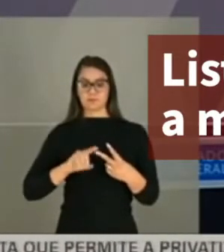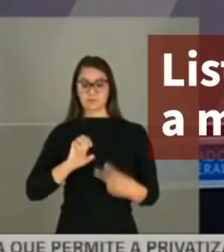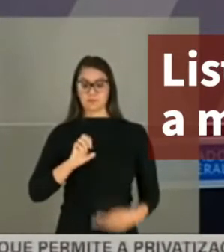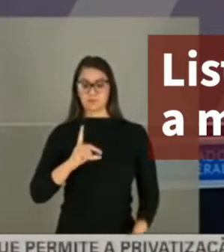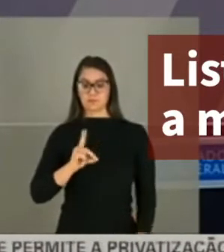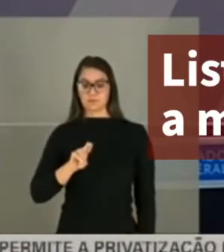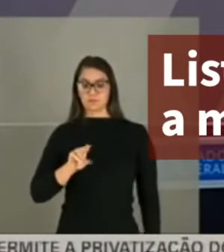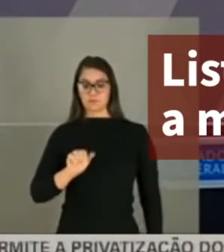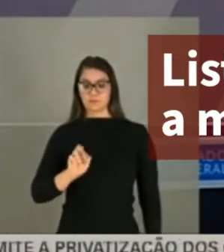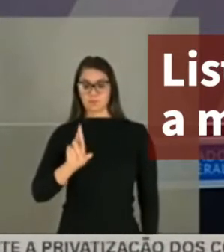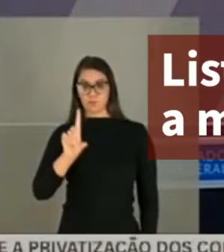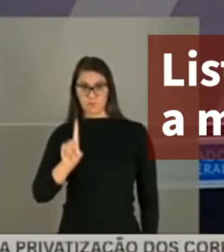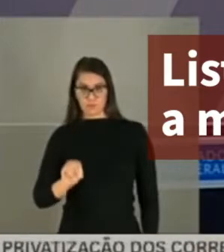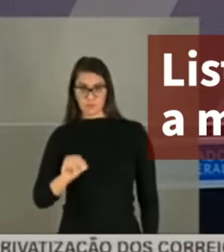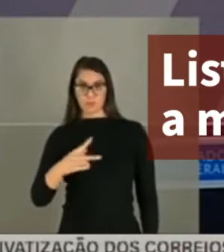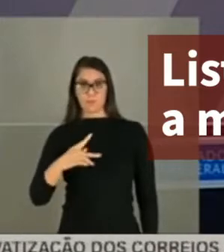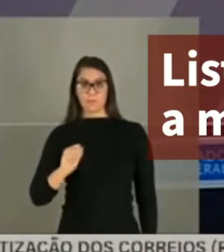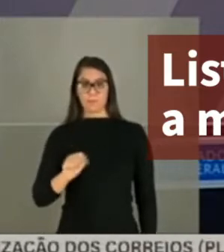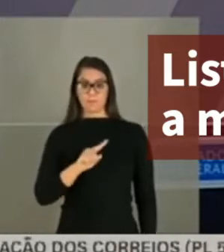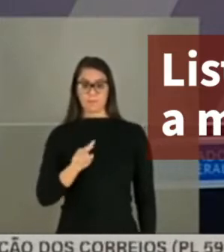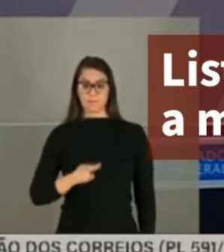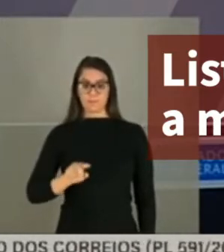Eduardo pazuello